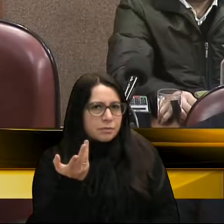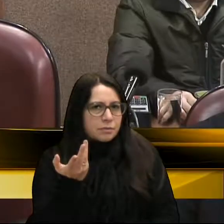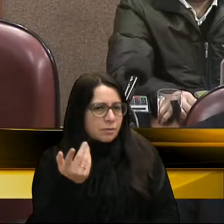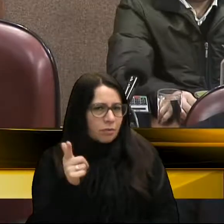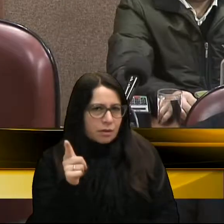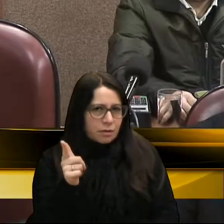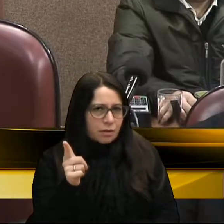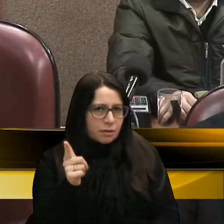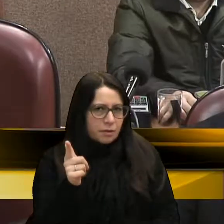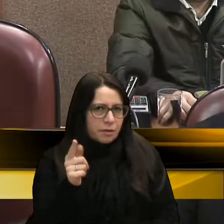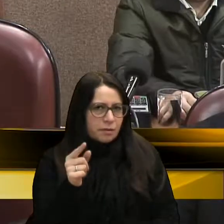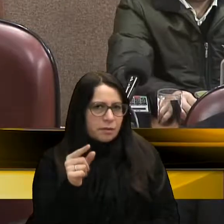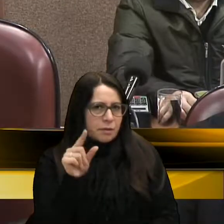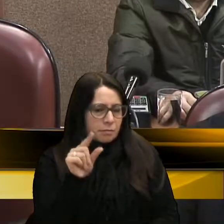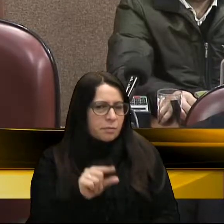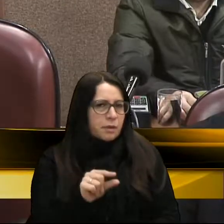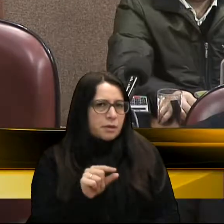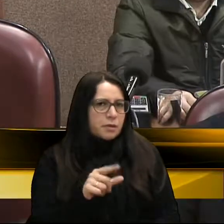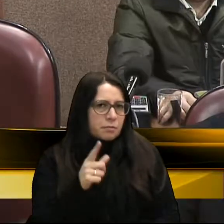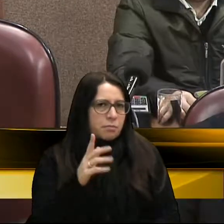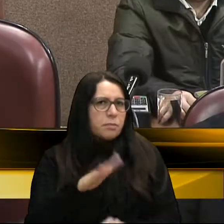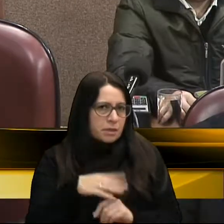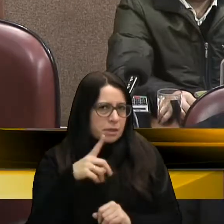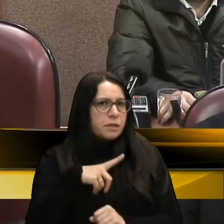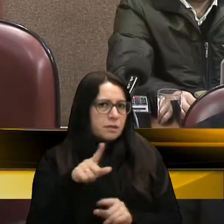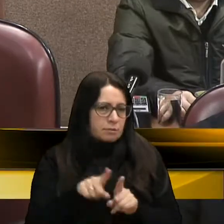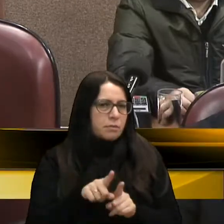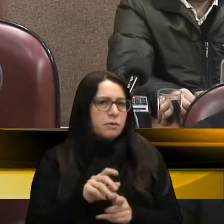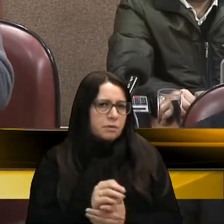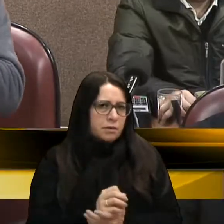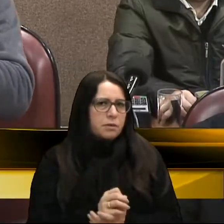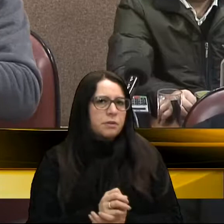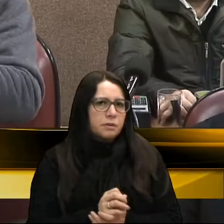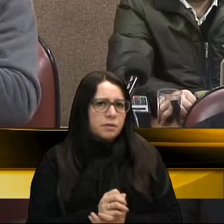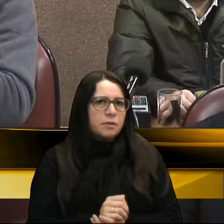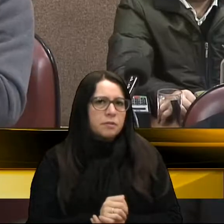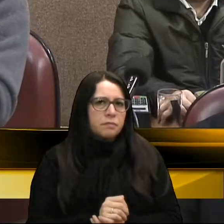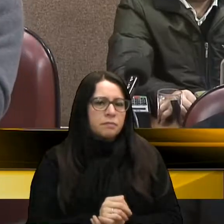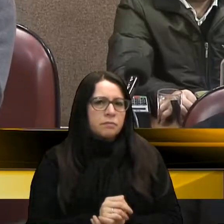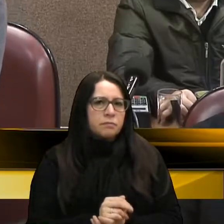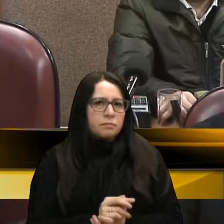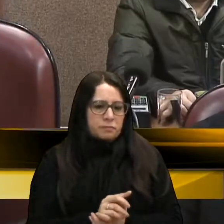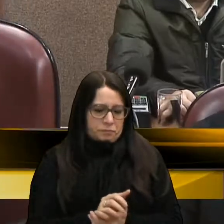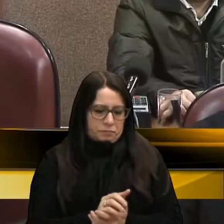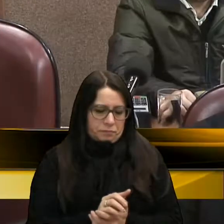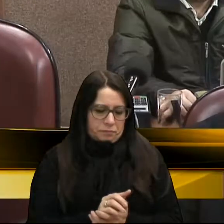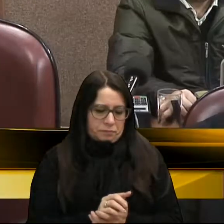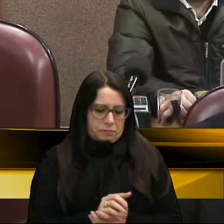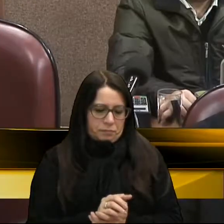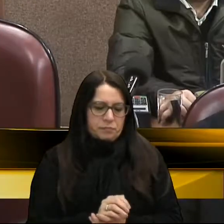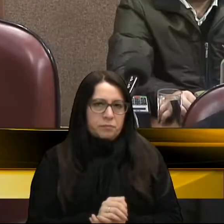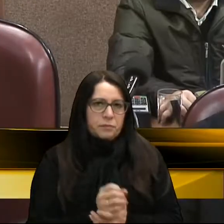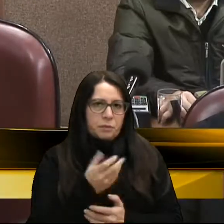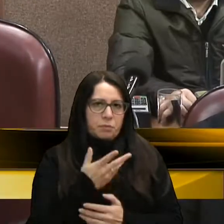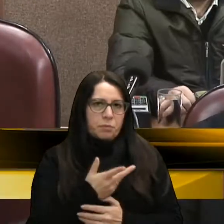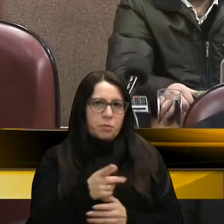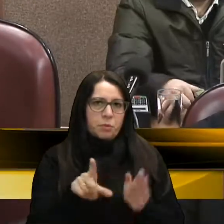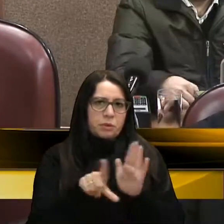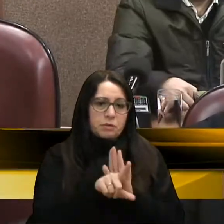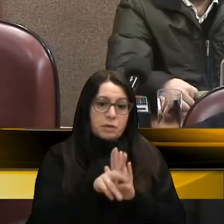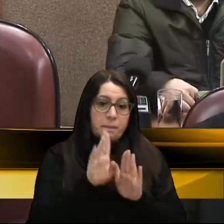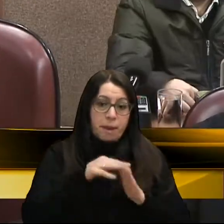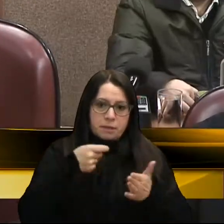Tem um pouquinho menos, né? Mas tem. Que bom que lá as leis são